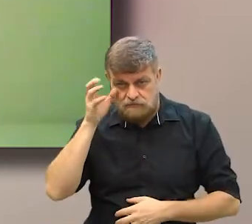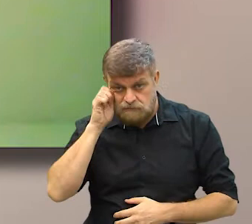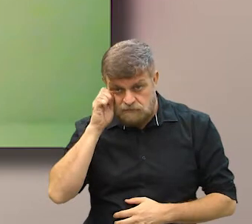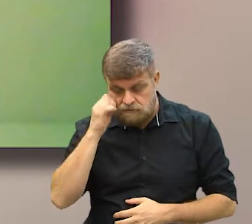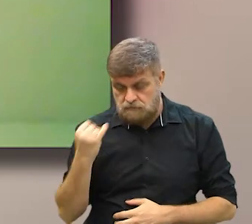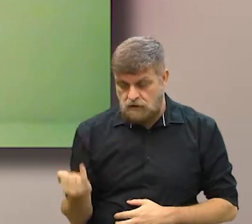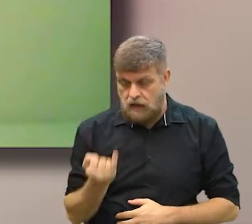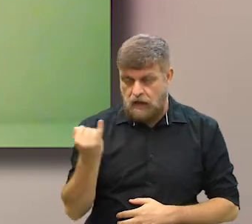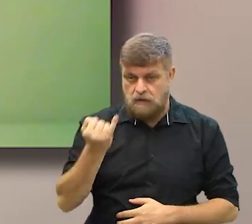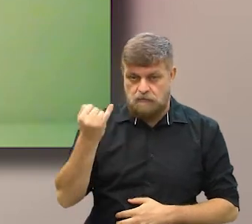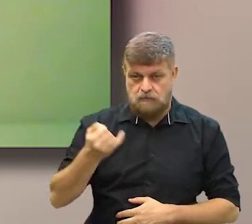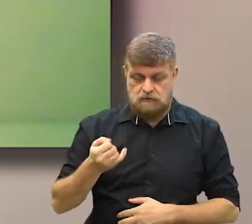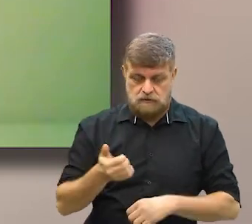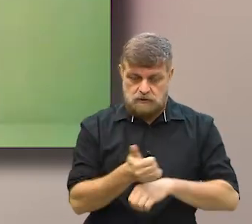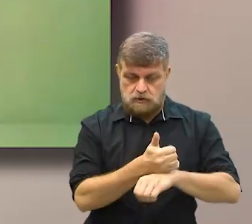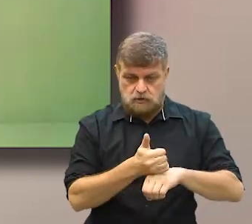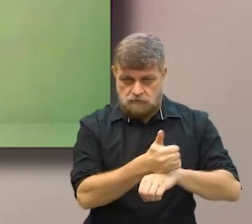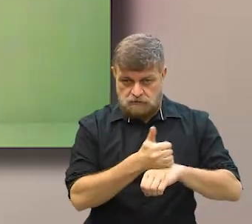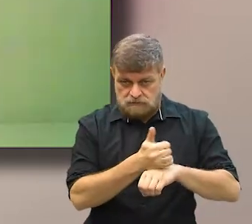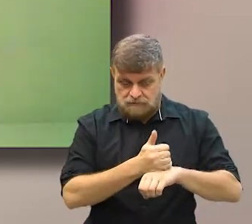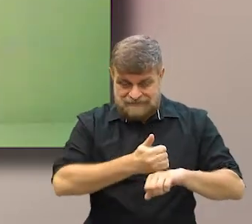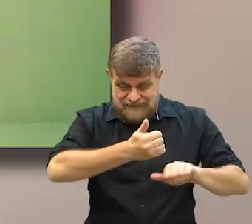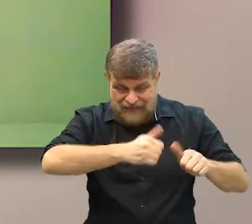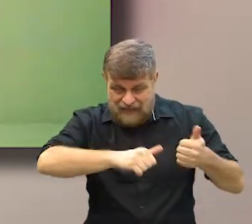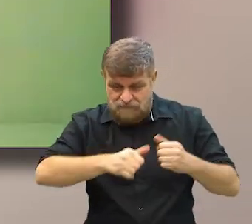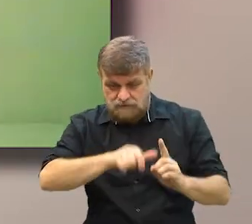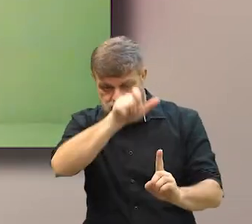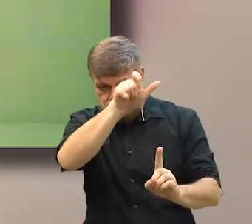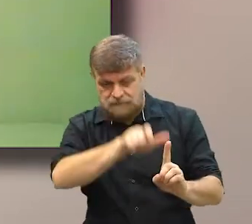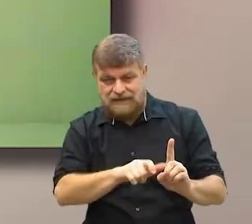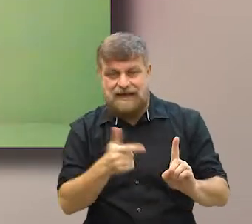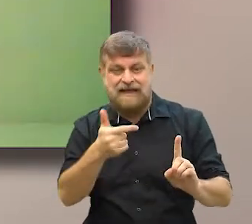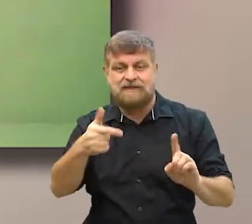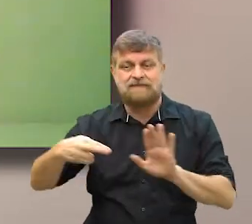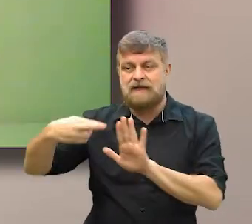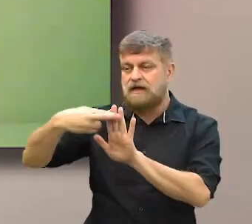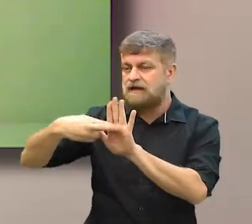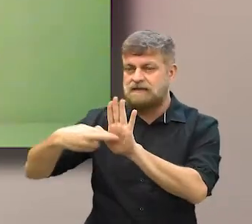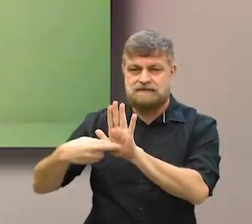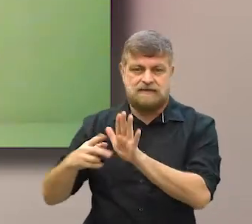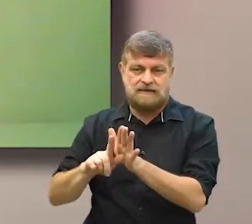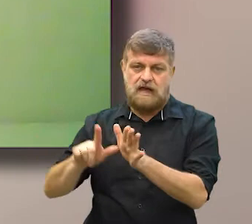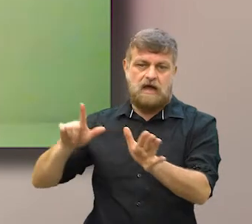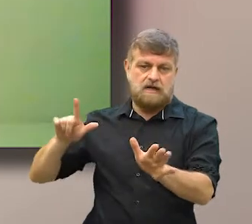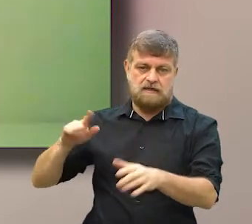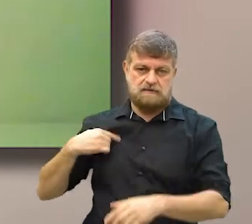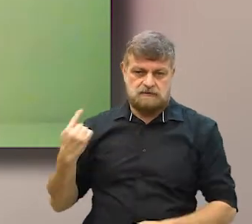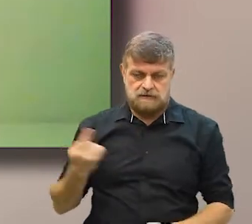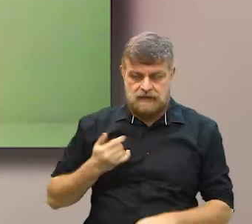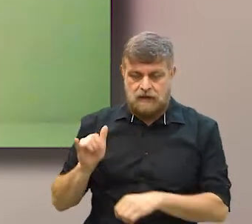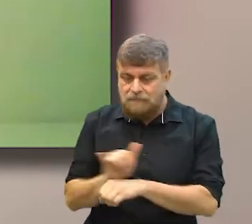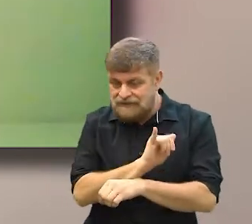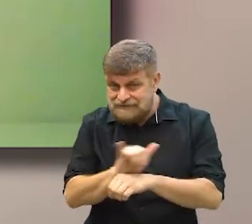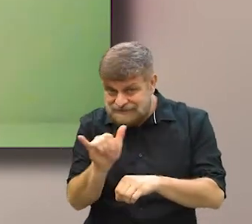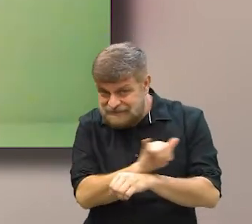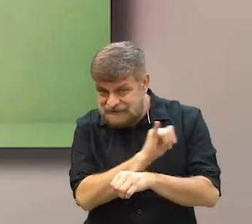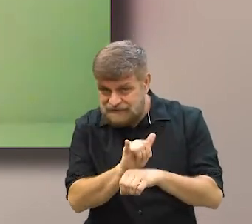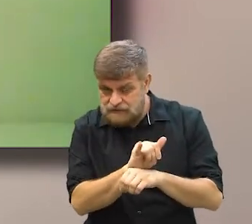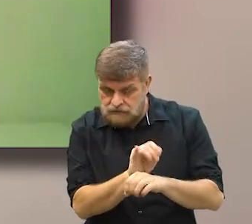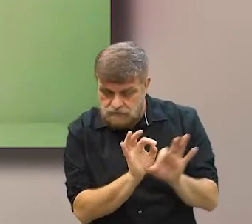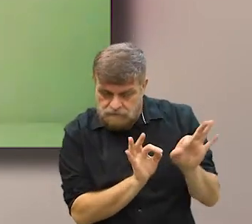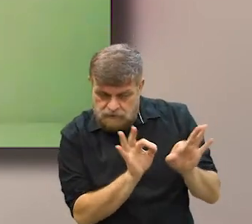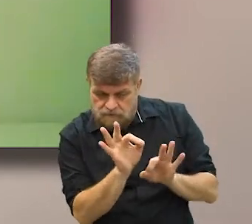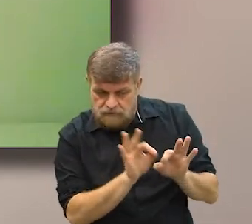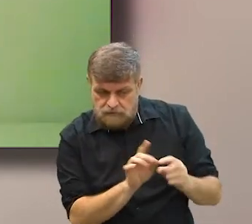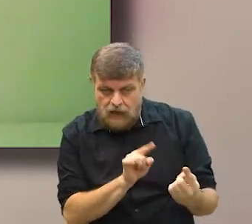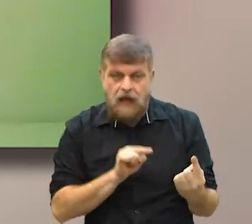aí vem a importância do especialista, ele tem que ser analisado sem uma receita prévia. Antes, é uma estratégia que